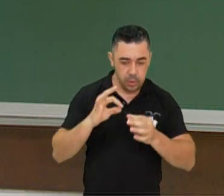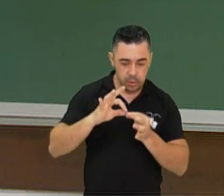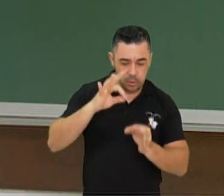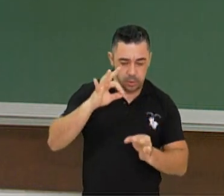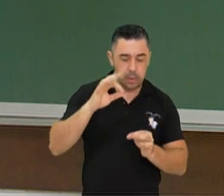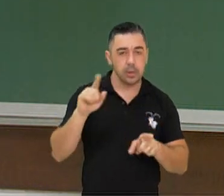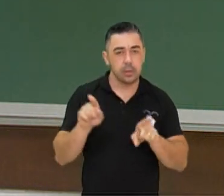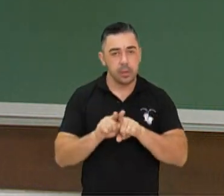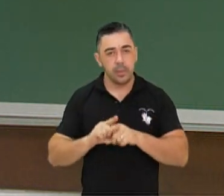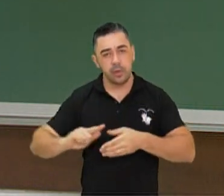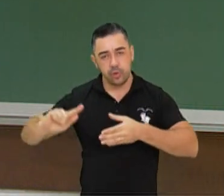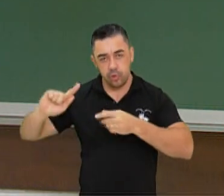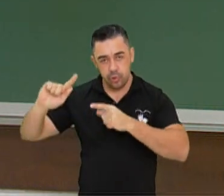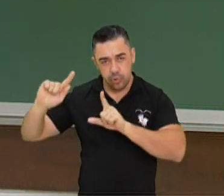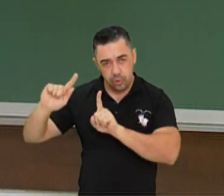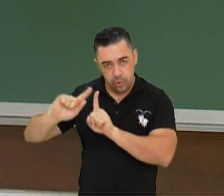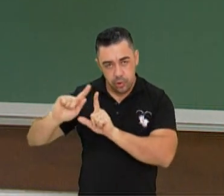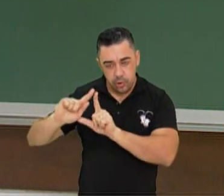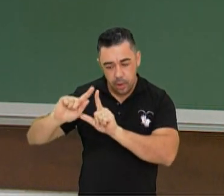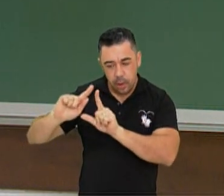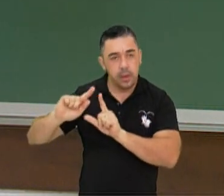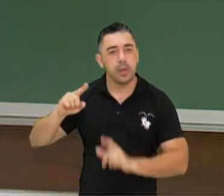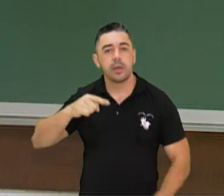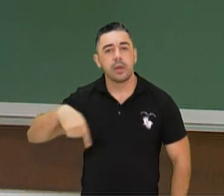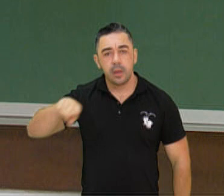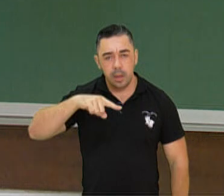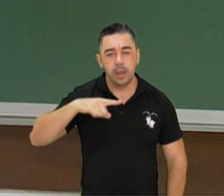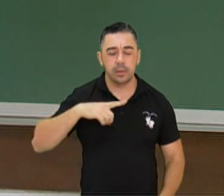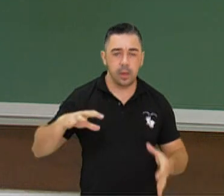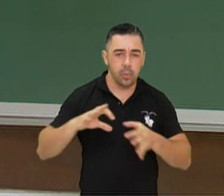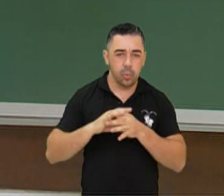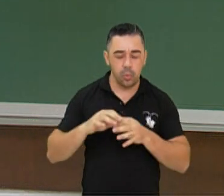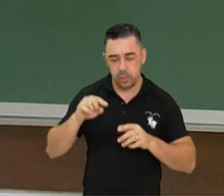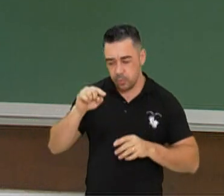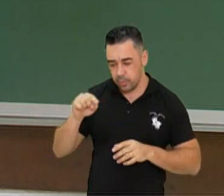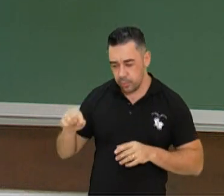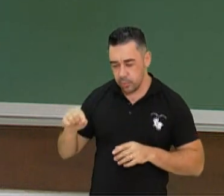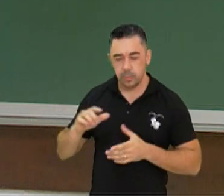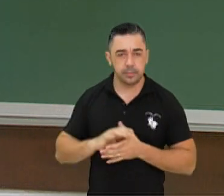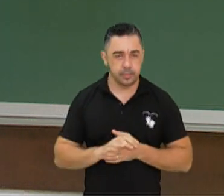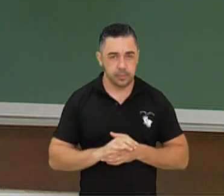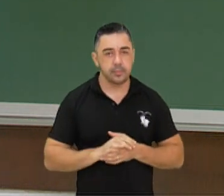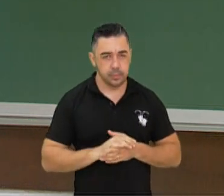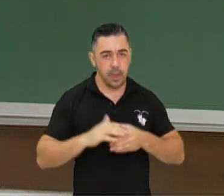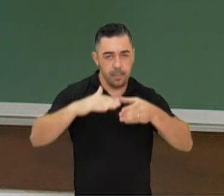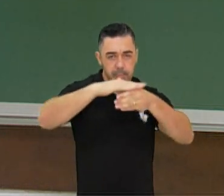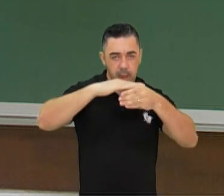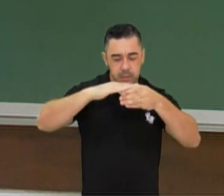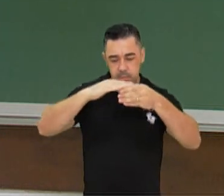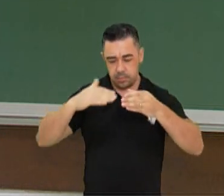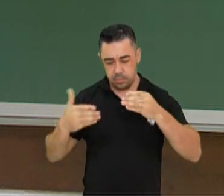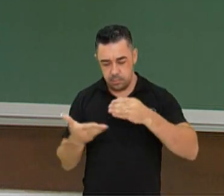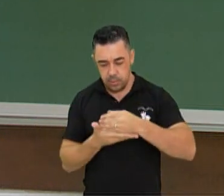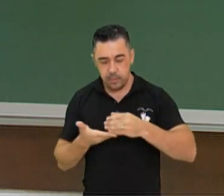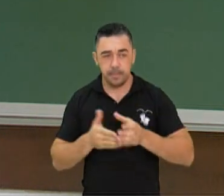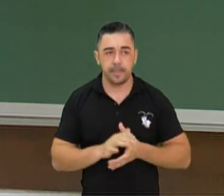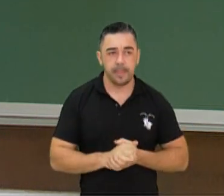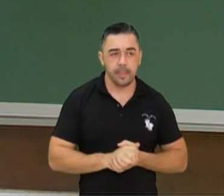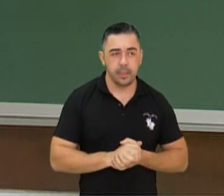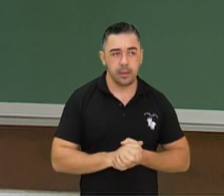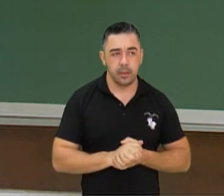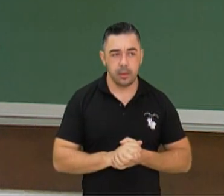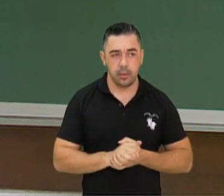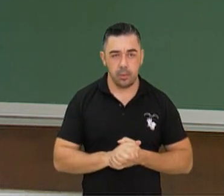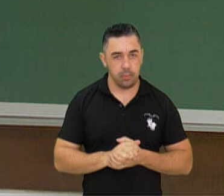geratriz, que une os extremos das bases superior e inferior. E aí,